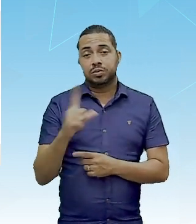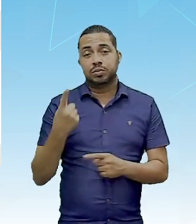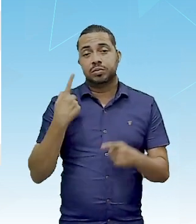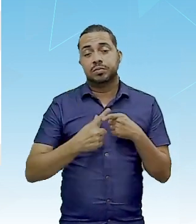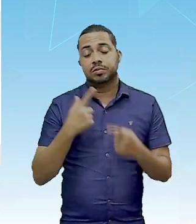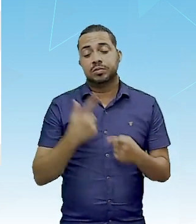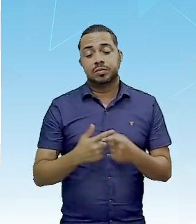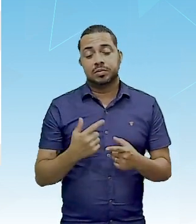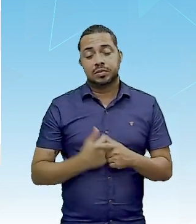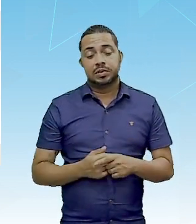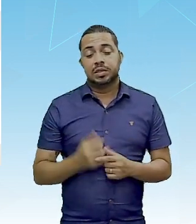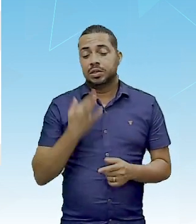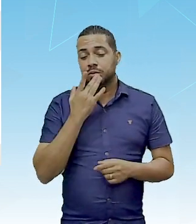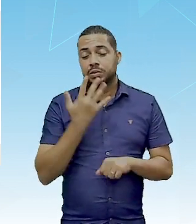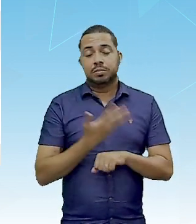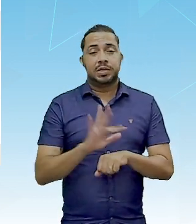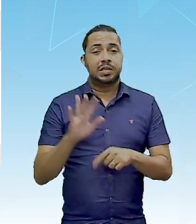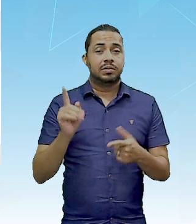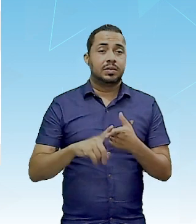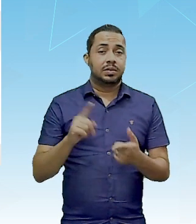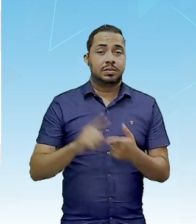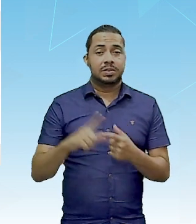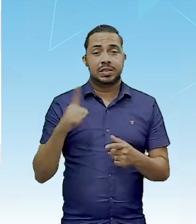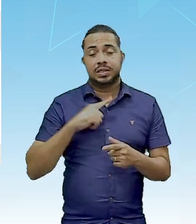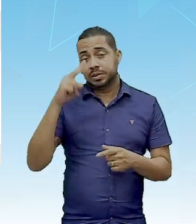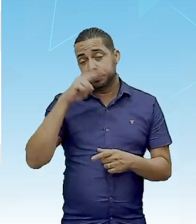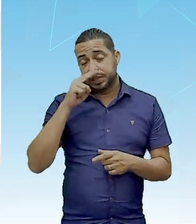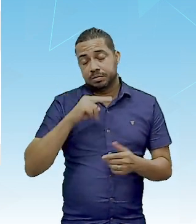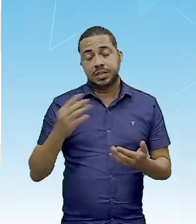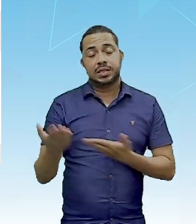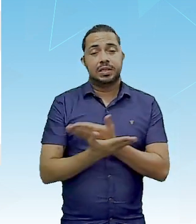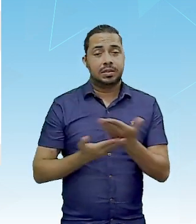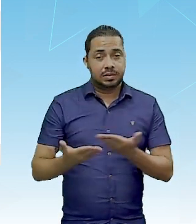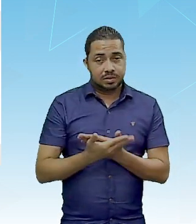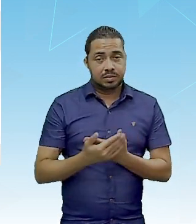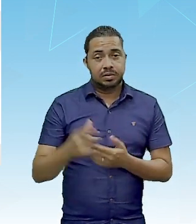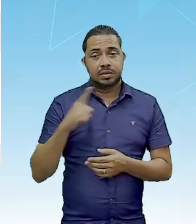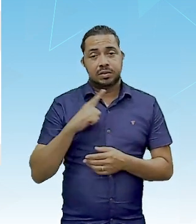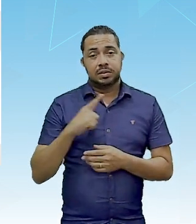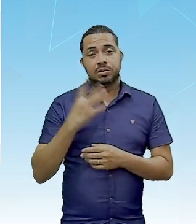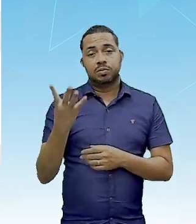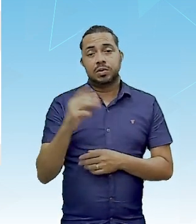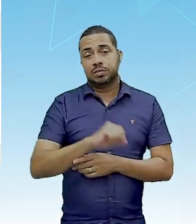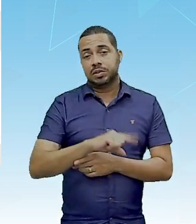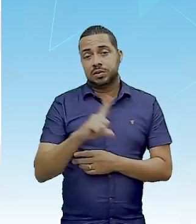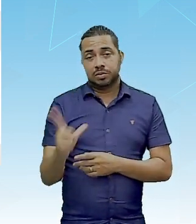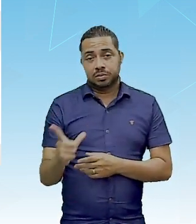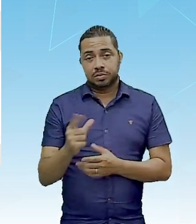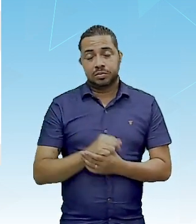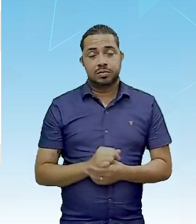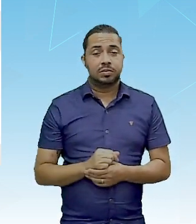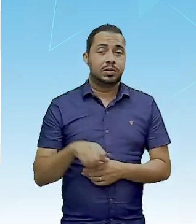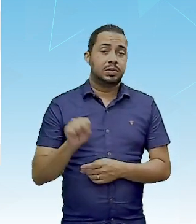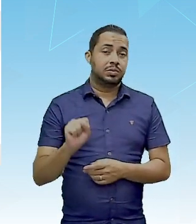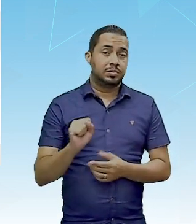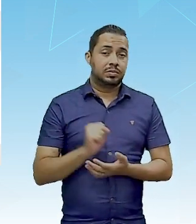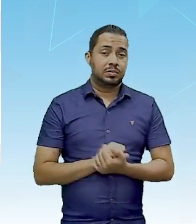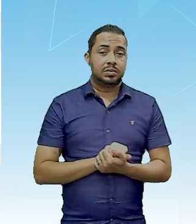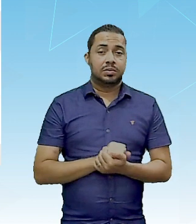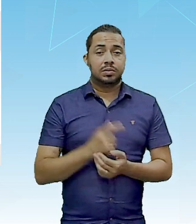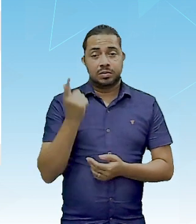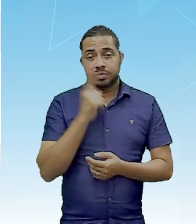porque as cores brancas também têm a mesma relação. Eu tenho 4 azuis de 8. Confere